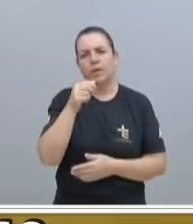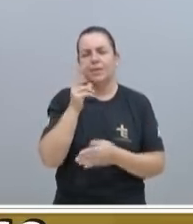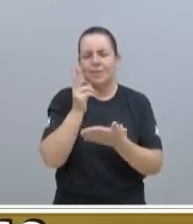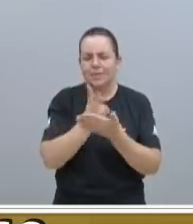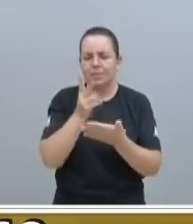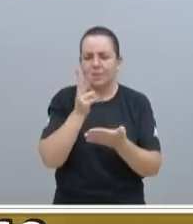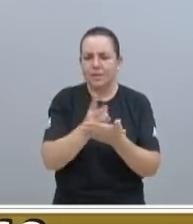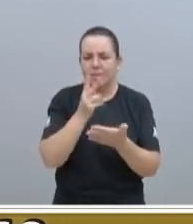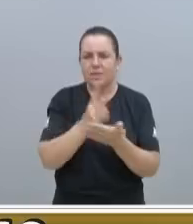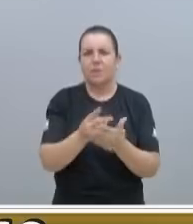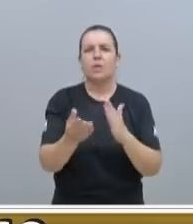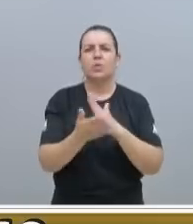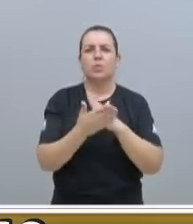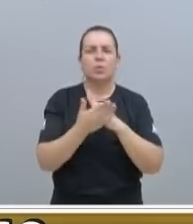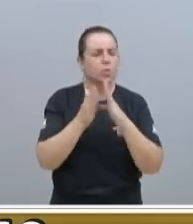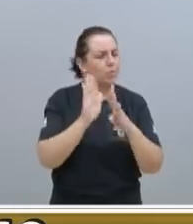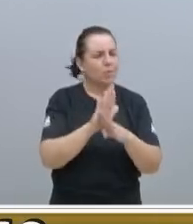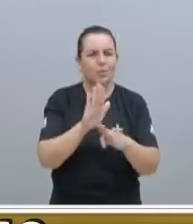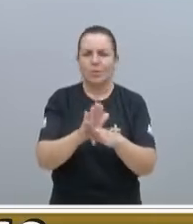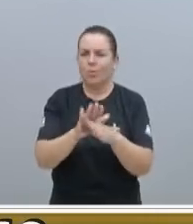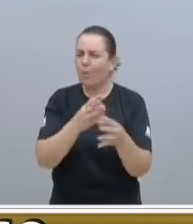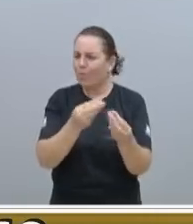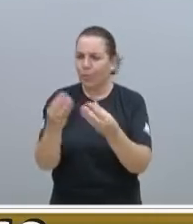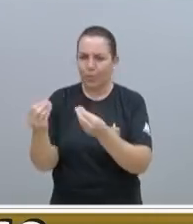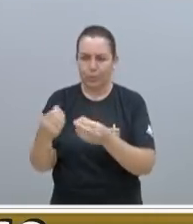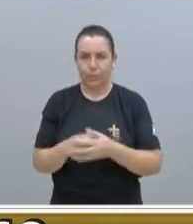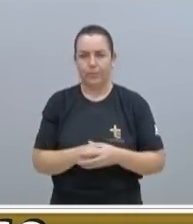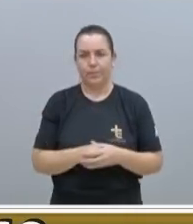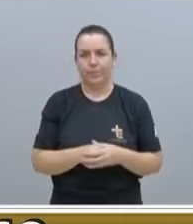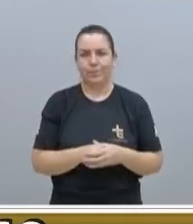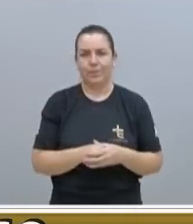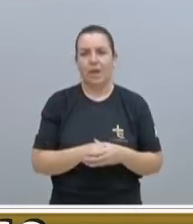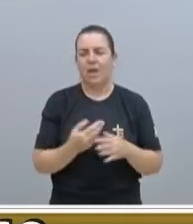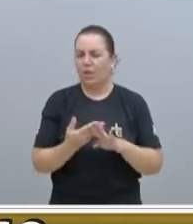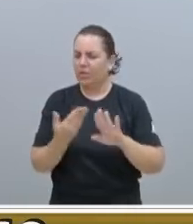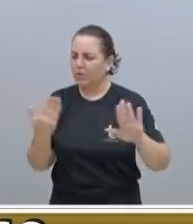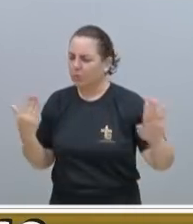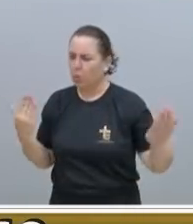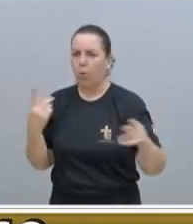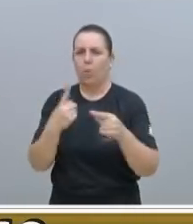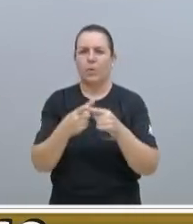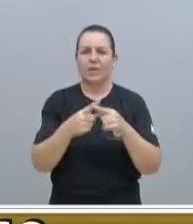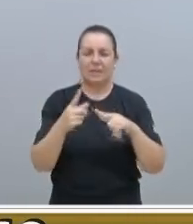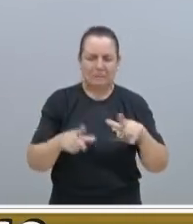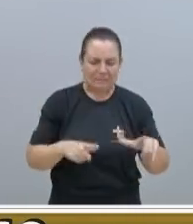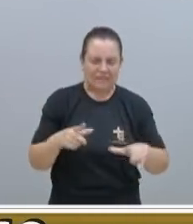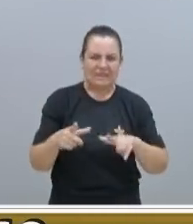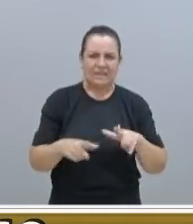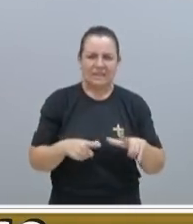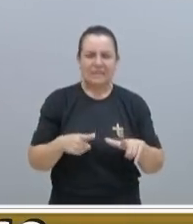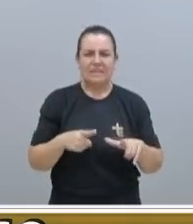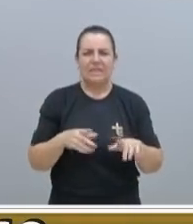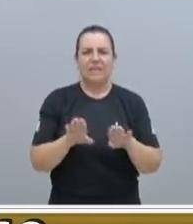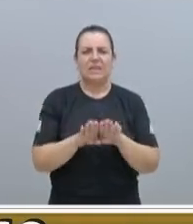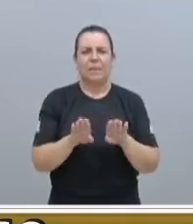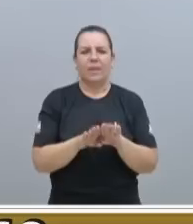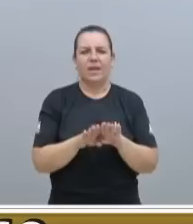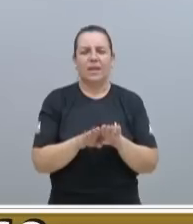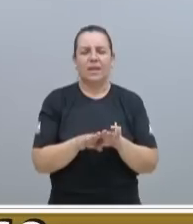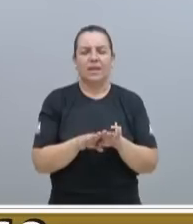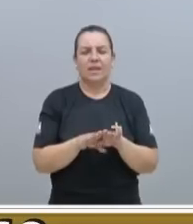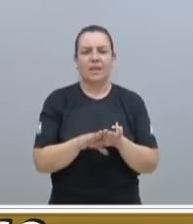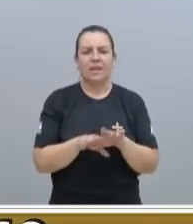que se afastou pela enfermidade trabalhava no dízimo sua irmã está aqui eu só não